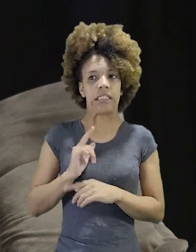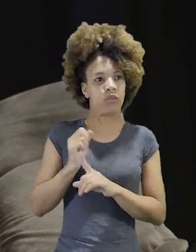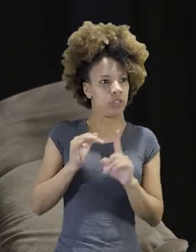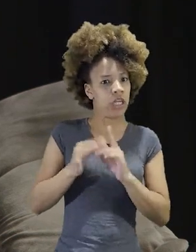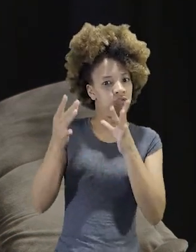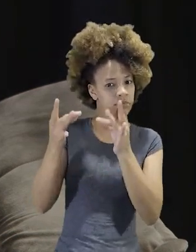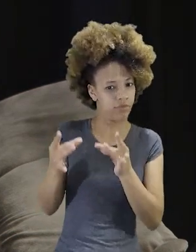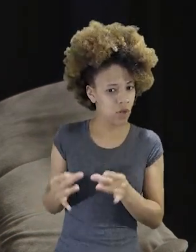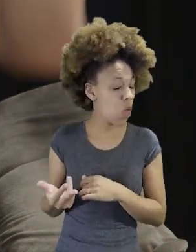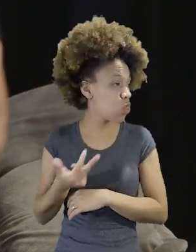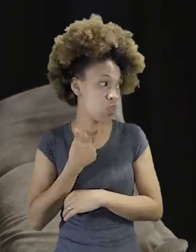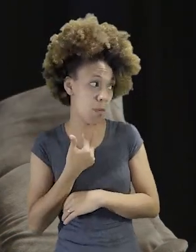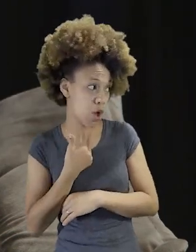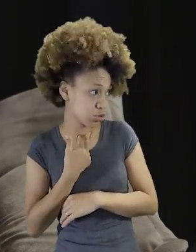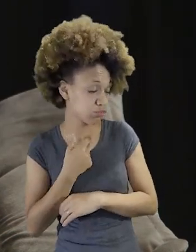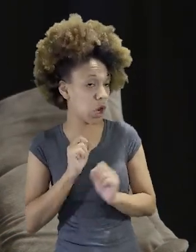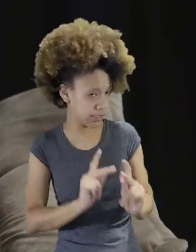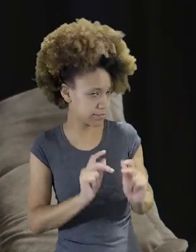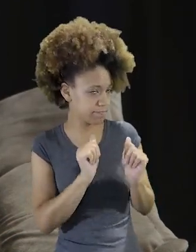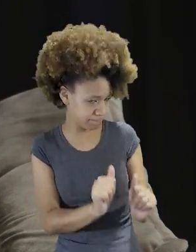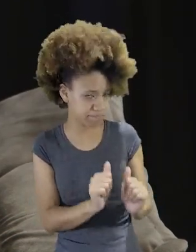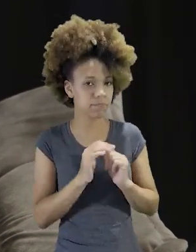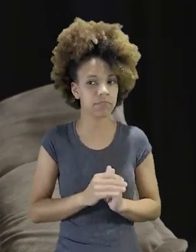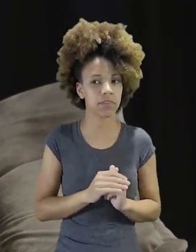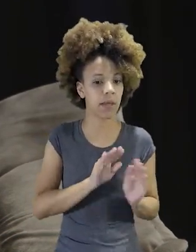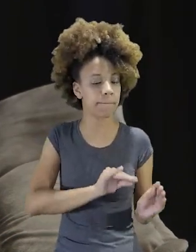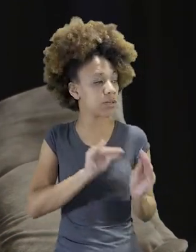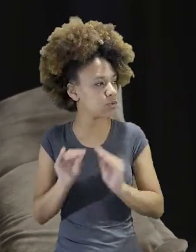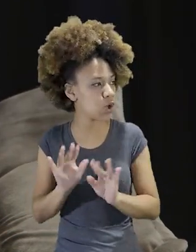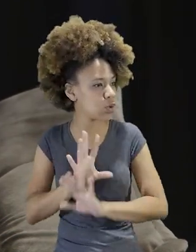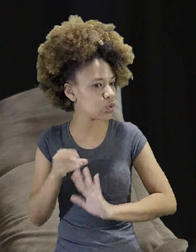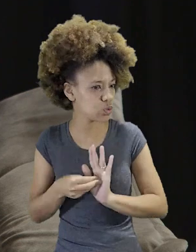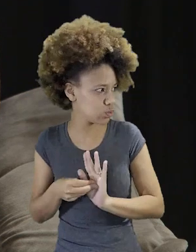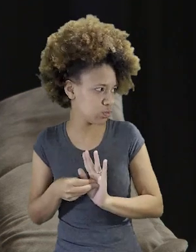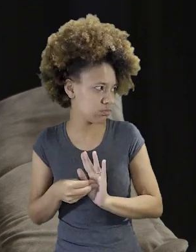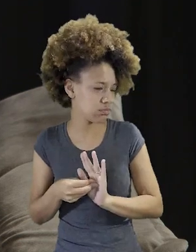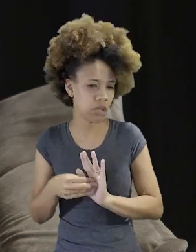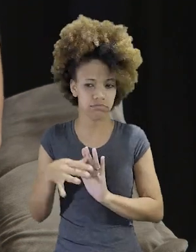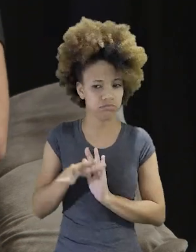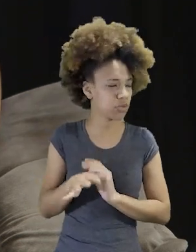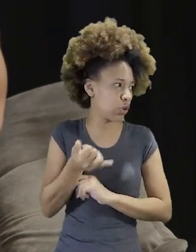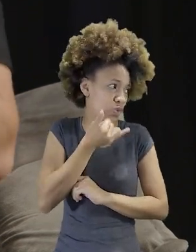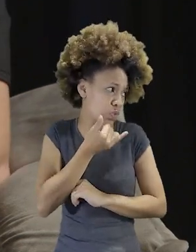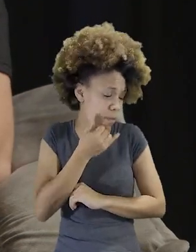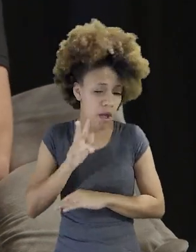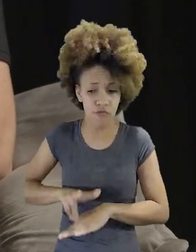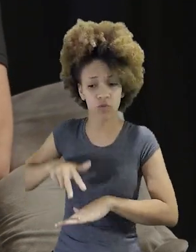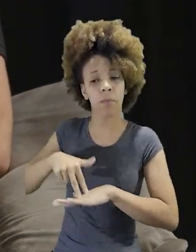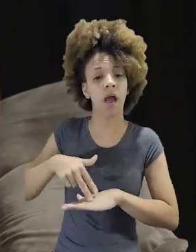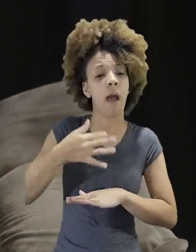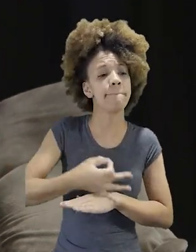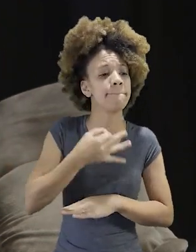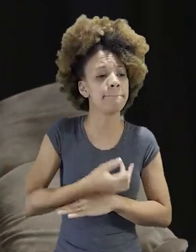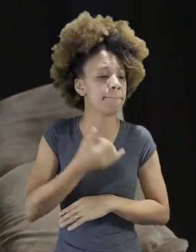tenha a sociedade definiu que isso daqui não pode então beleza agora Fora isso tudo tá no jogo desculpa eu